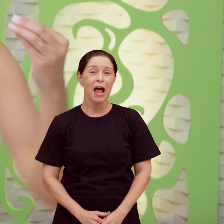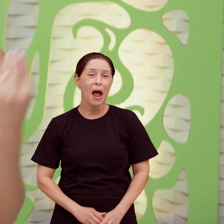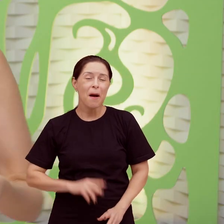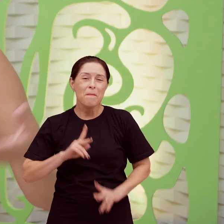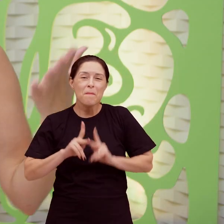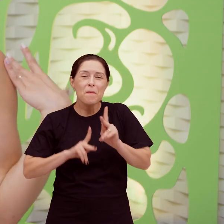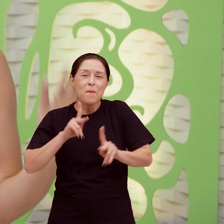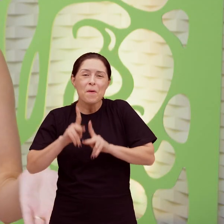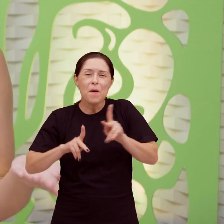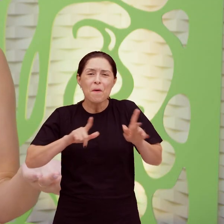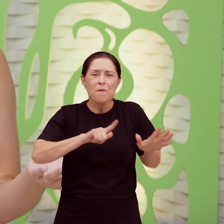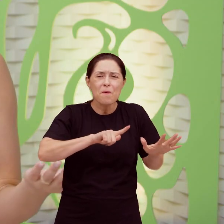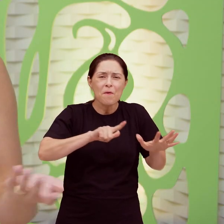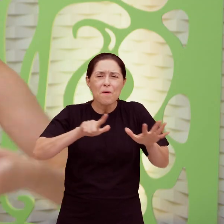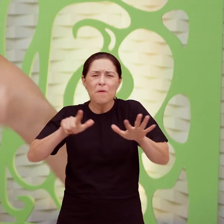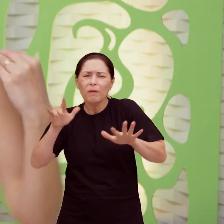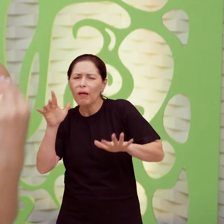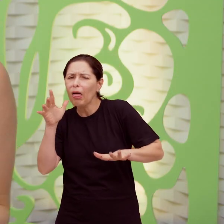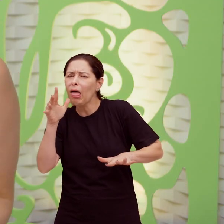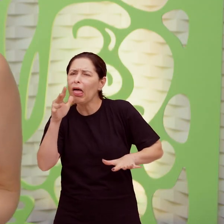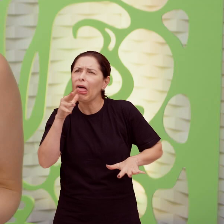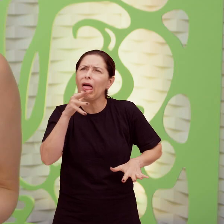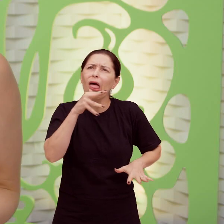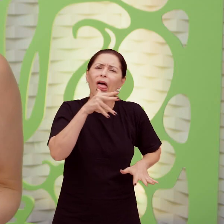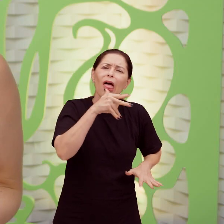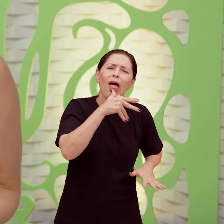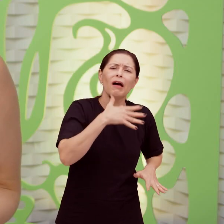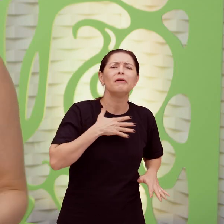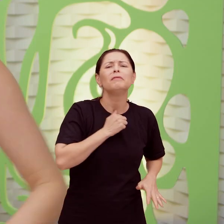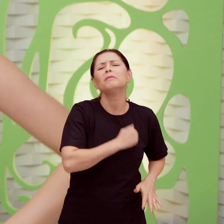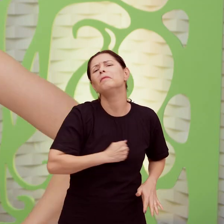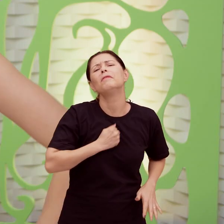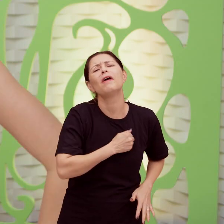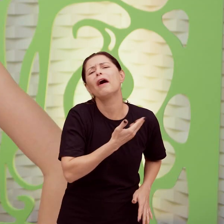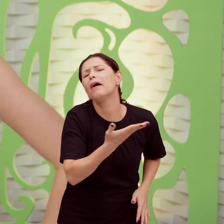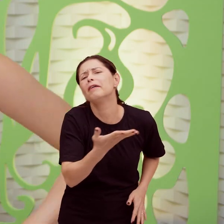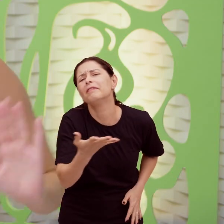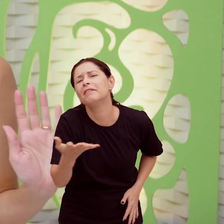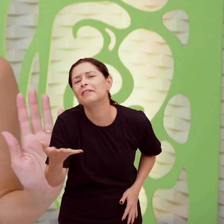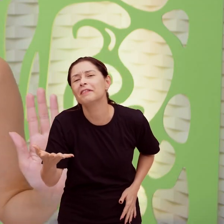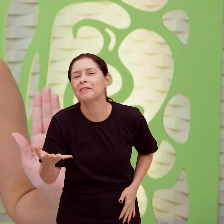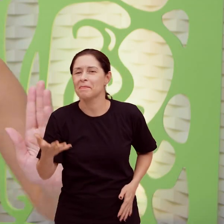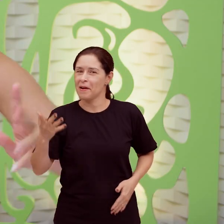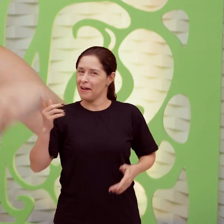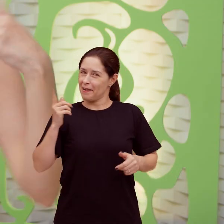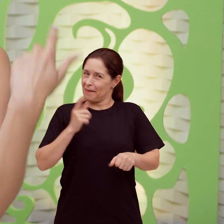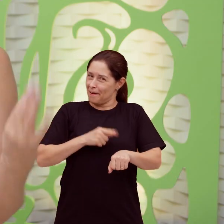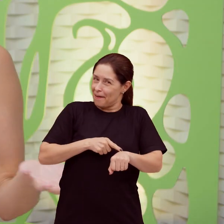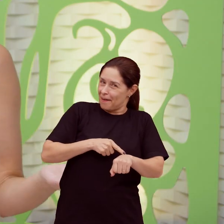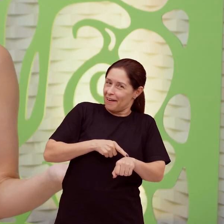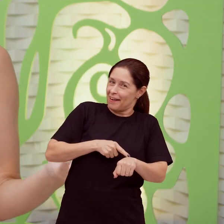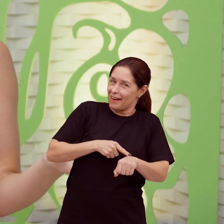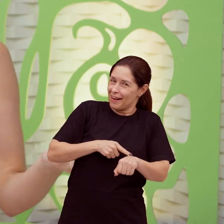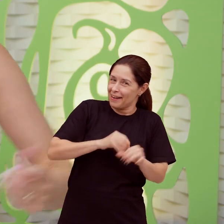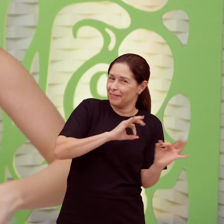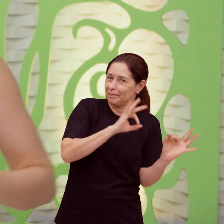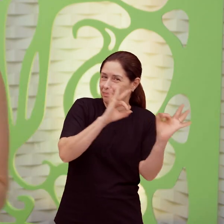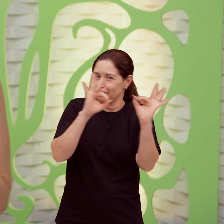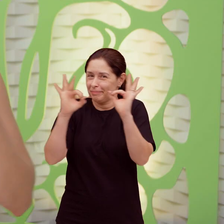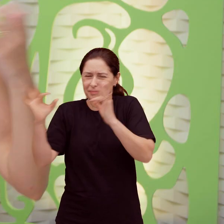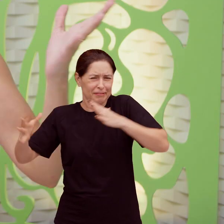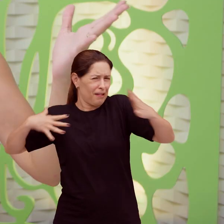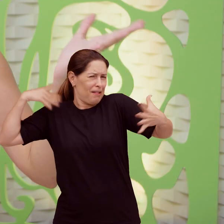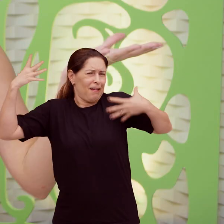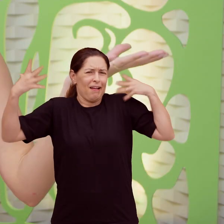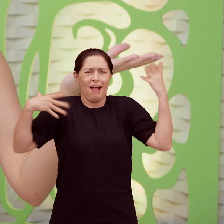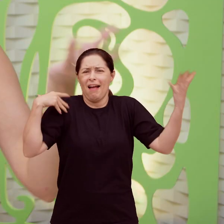Galerinha, uma semana passa muito devagar, eu tava morrendo de saudade de vocês. Mas agora fica tranquilo, porque o nosso programa cheio